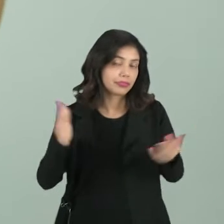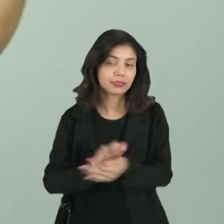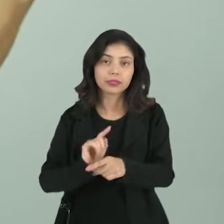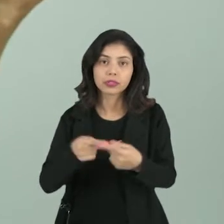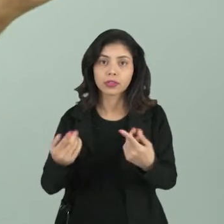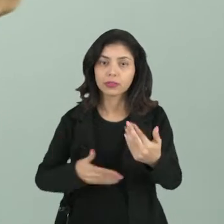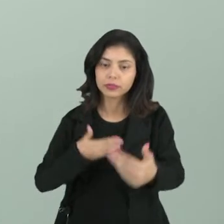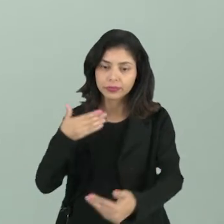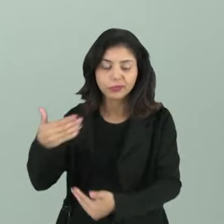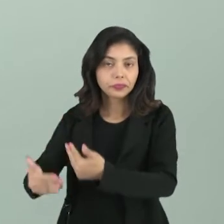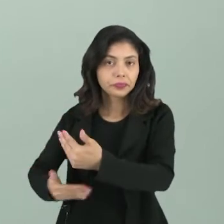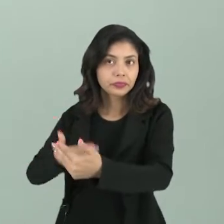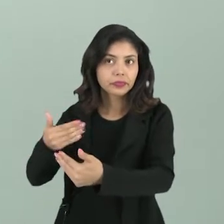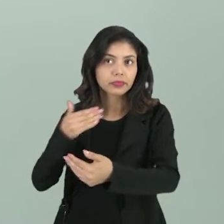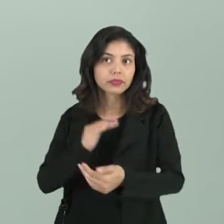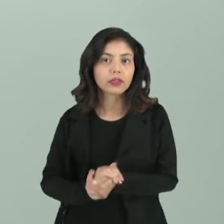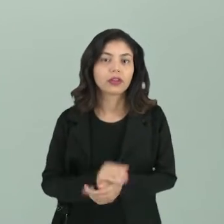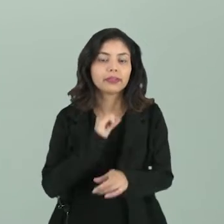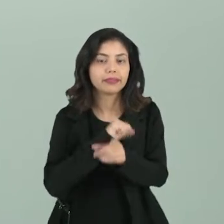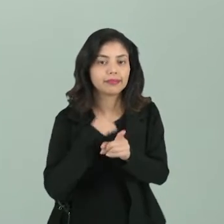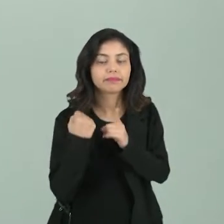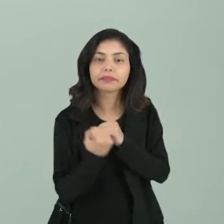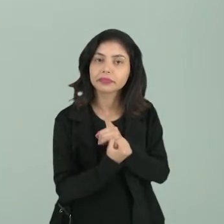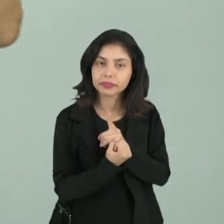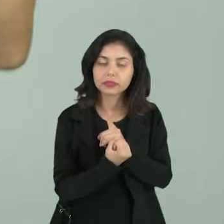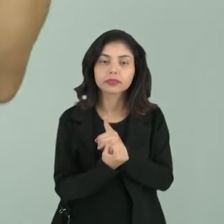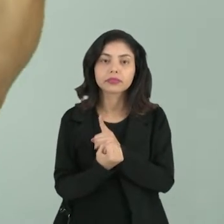com o desenvolvimento social,